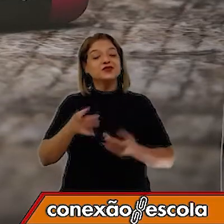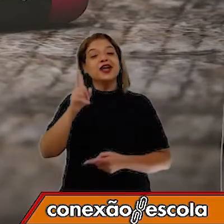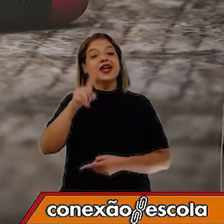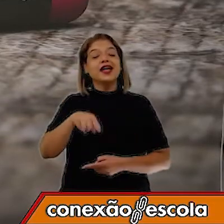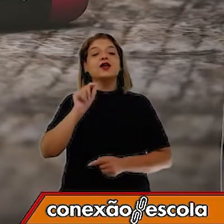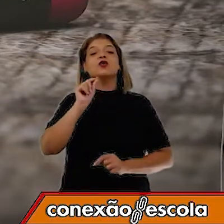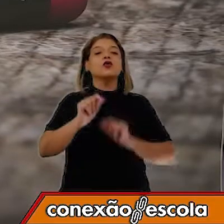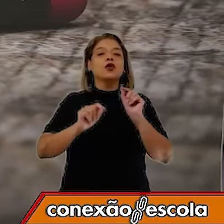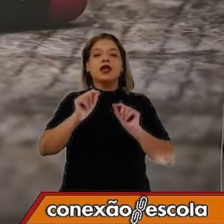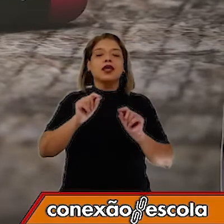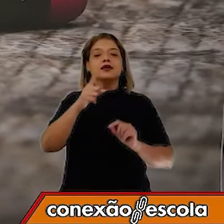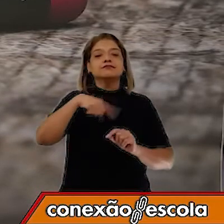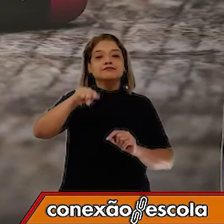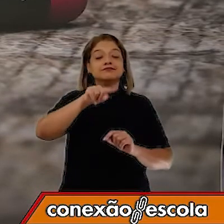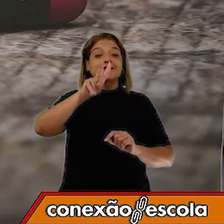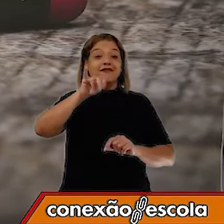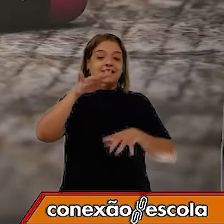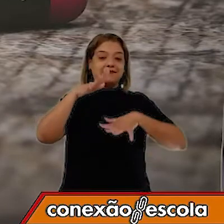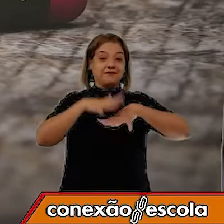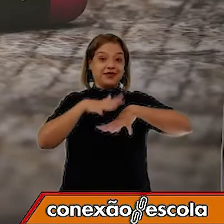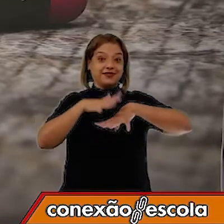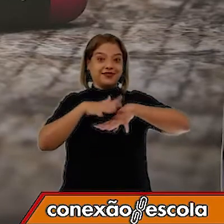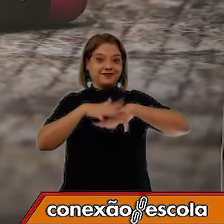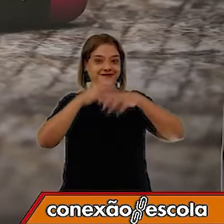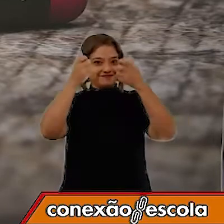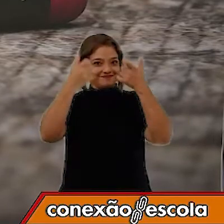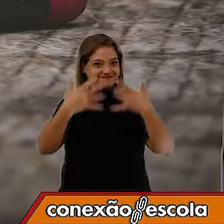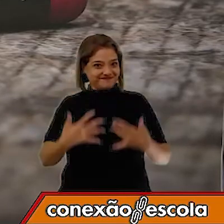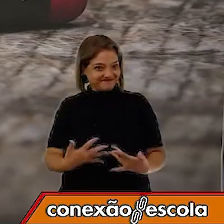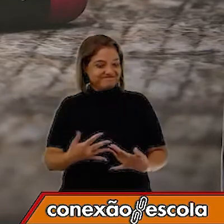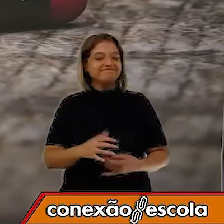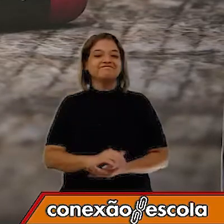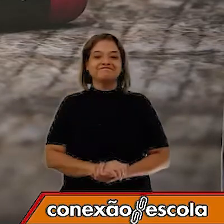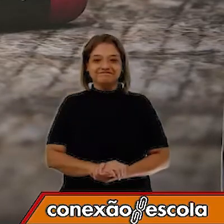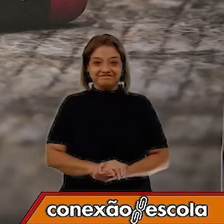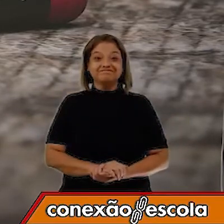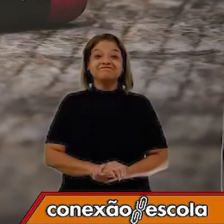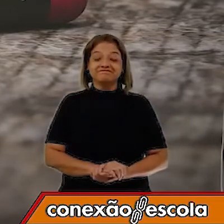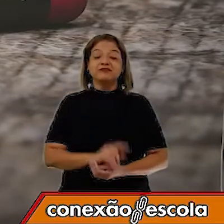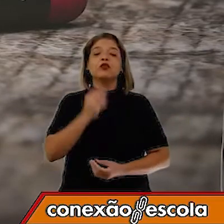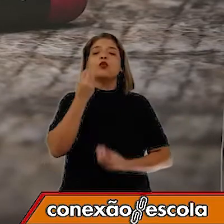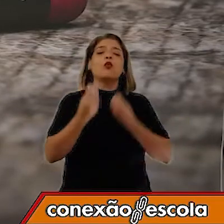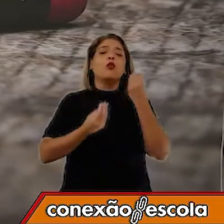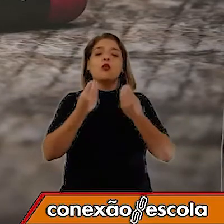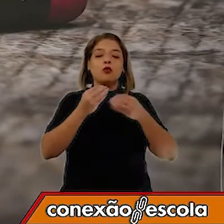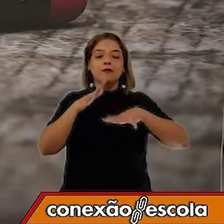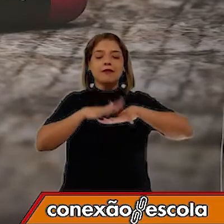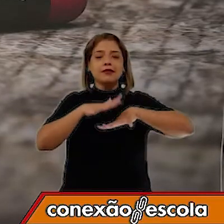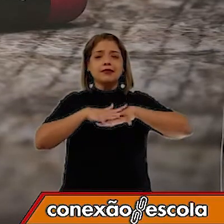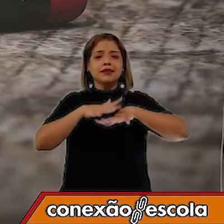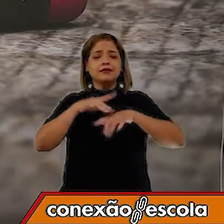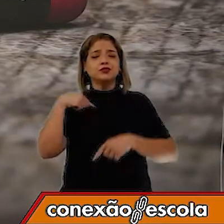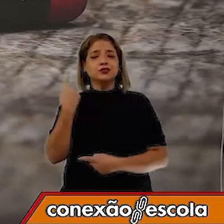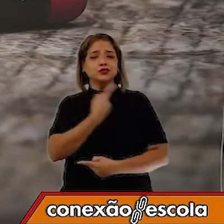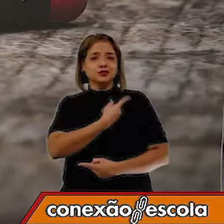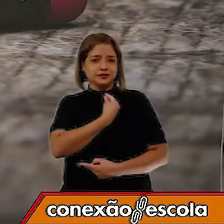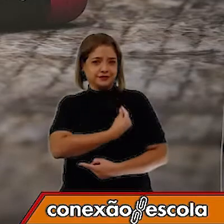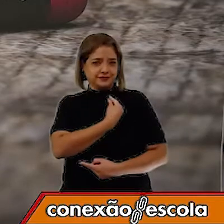para falarmos um pouquinho da matemática. A matemática nas nossas vidas.